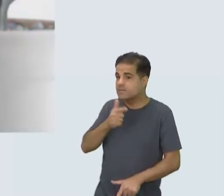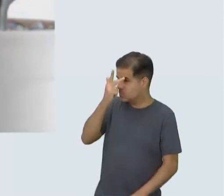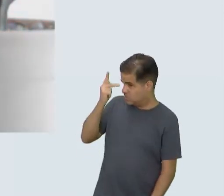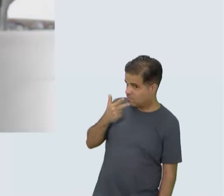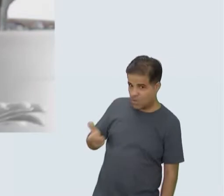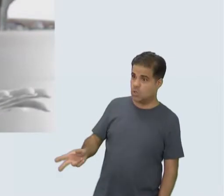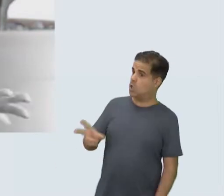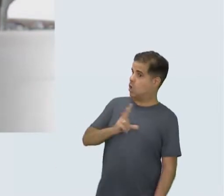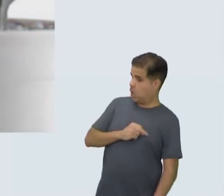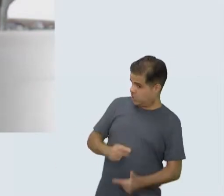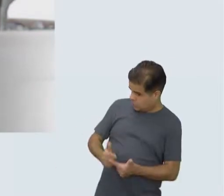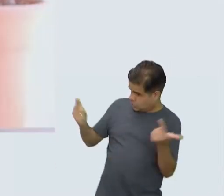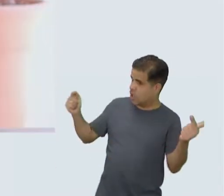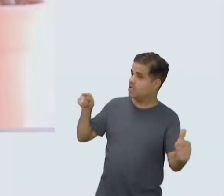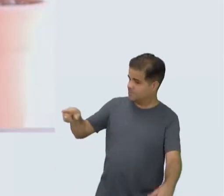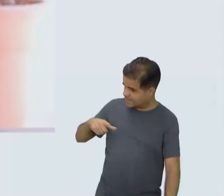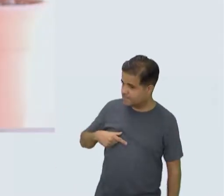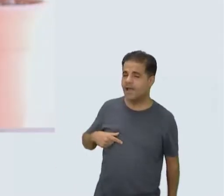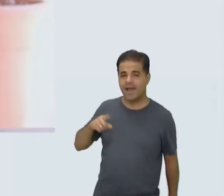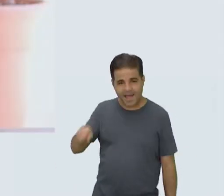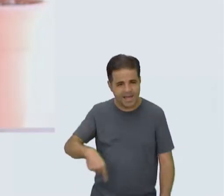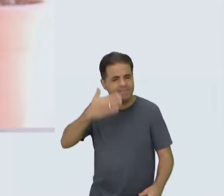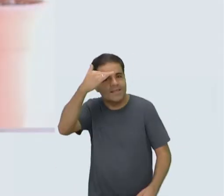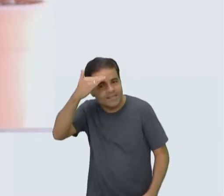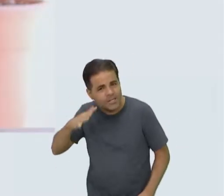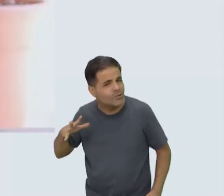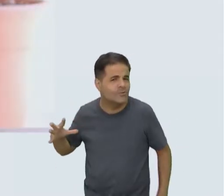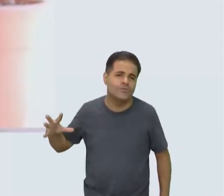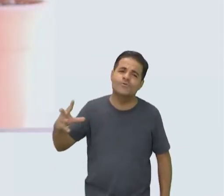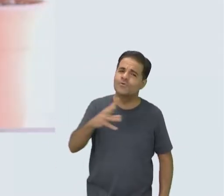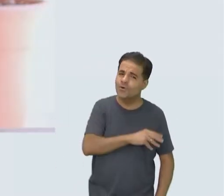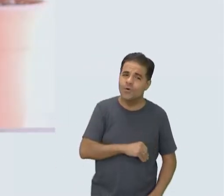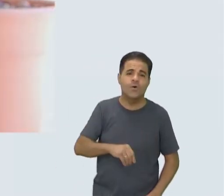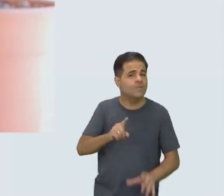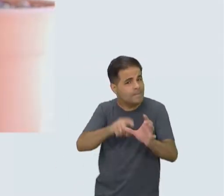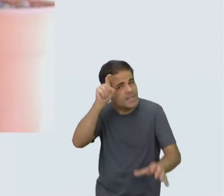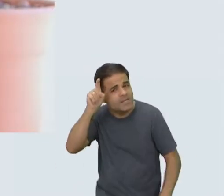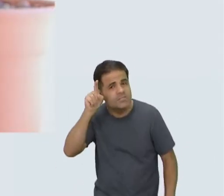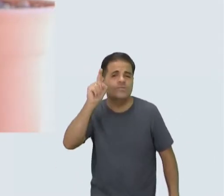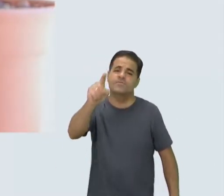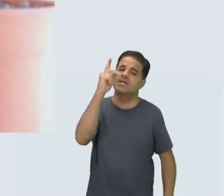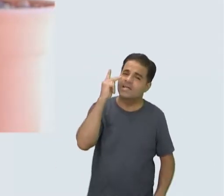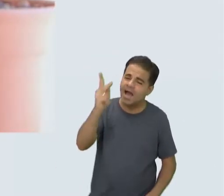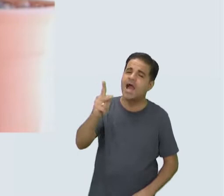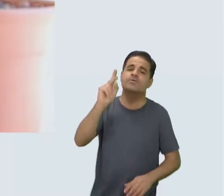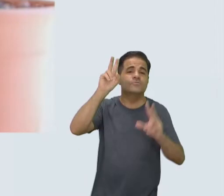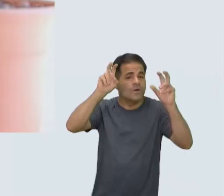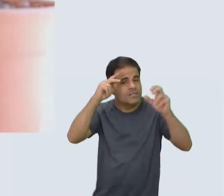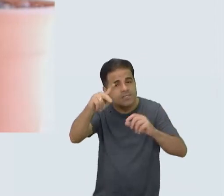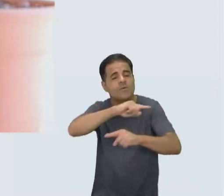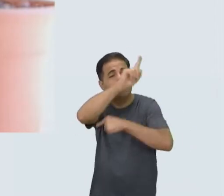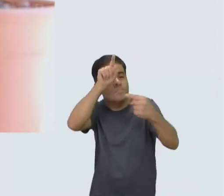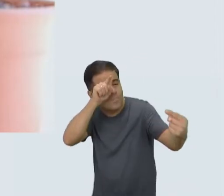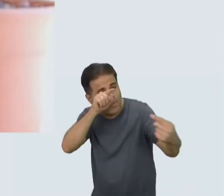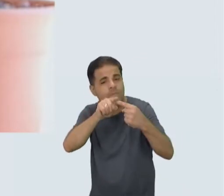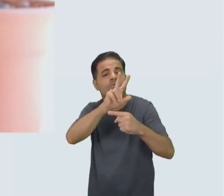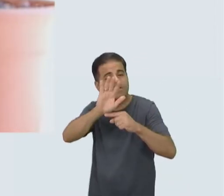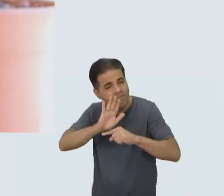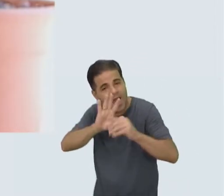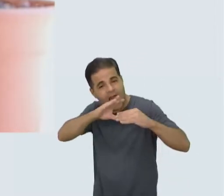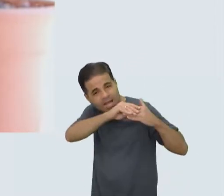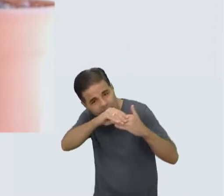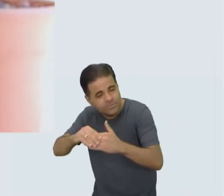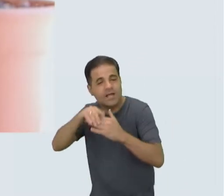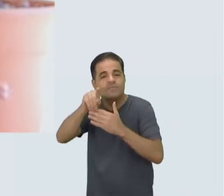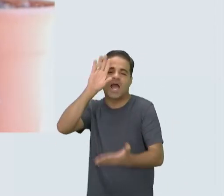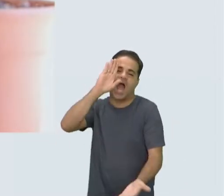dizem: nossa, que sorte você tem. Então entenda que tudo depende de você. E é a sua razão, o seu propósito que vai te direcionando e te